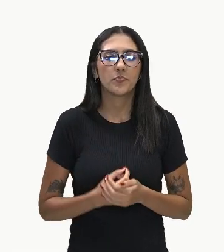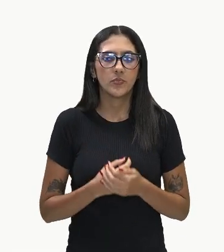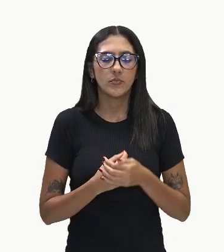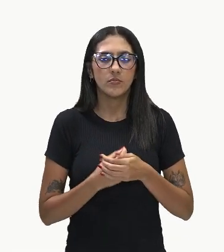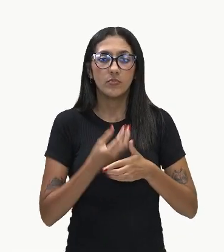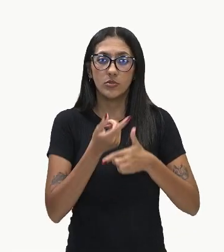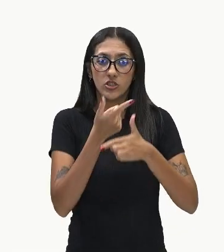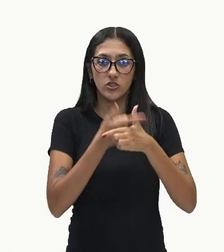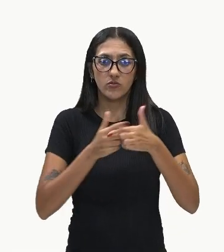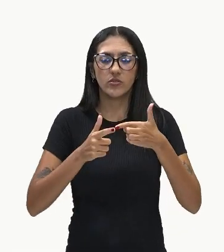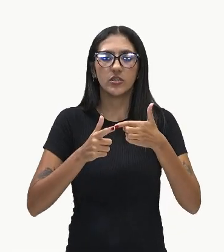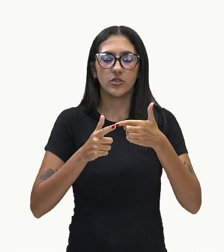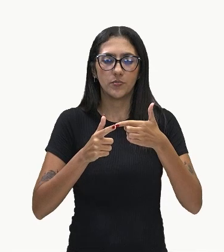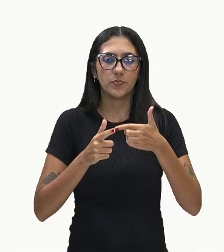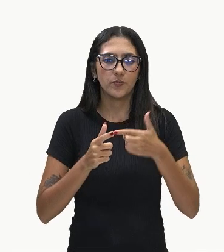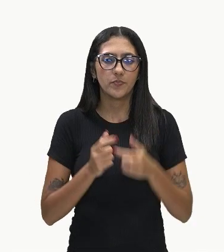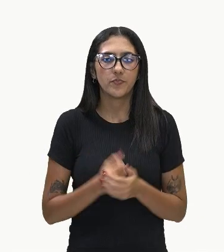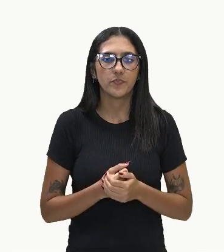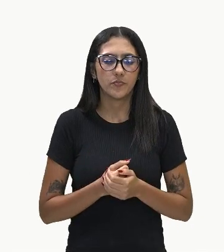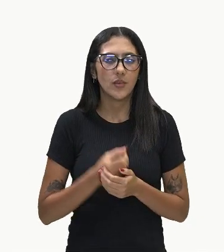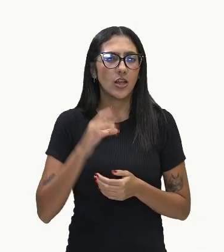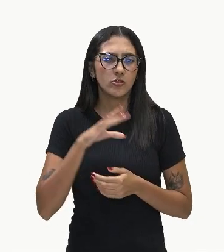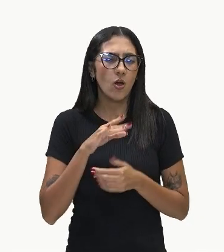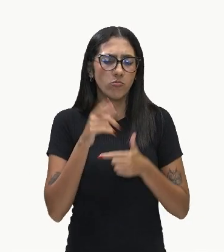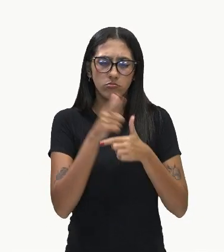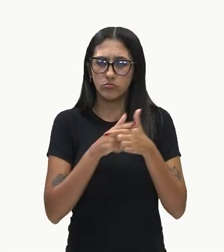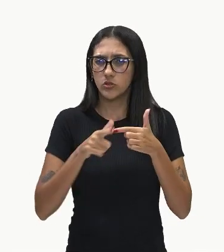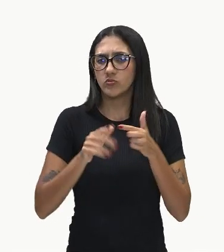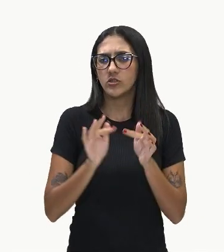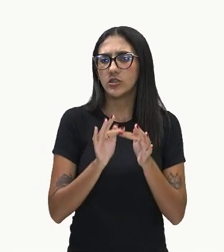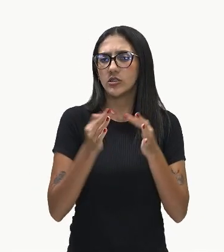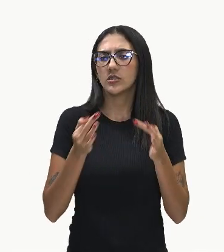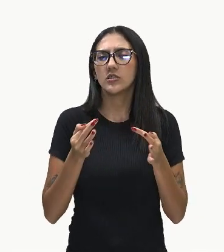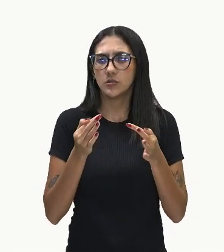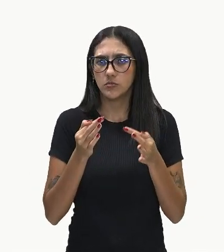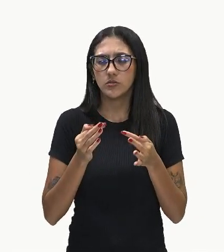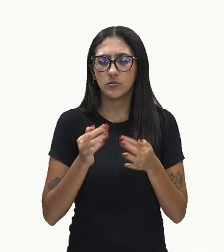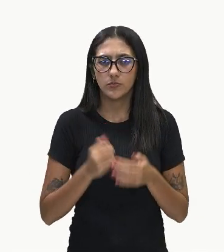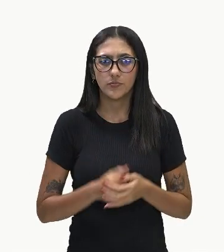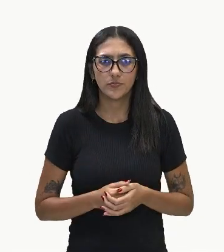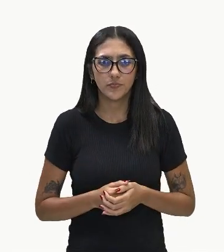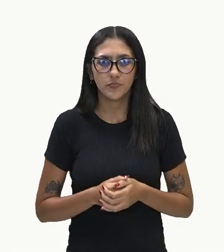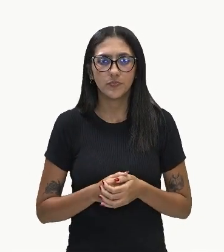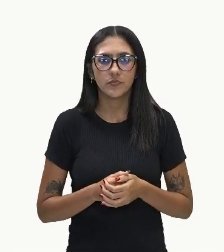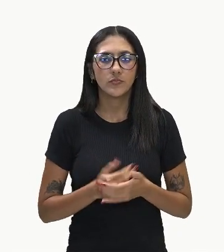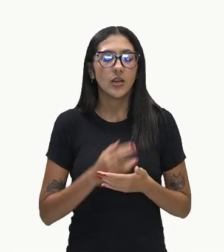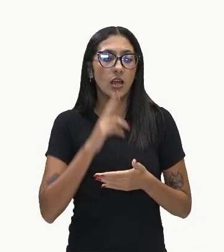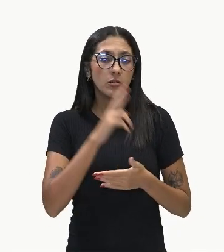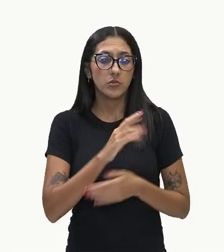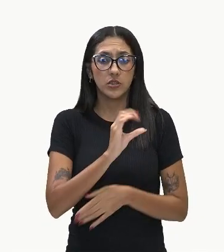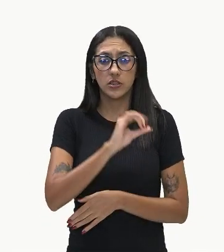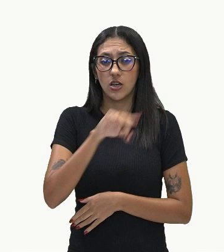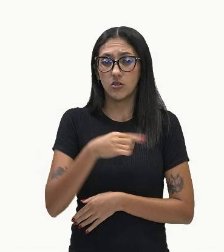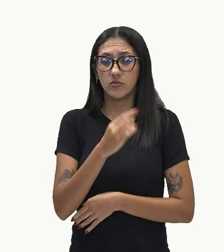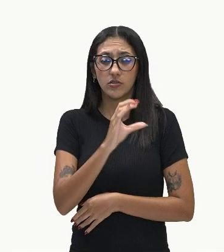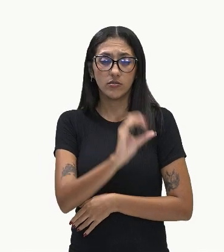E aí, eu vou fazer aqui a minha divisão, né? Passar para números decimais. Isso aqui vai dar